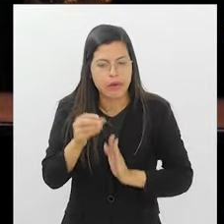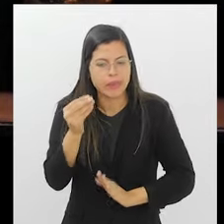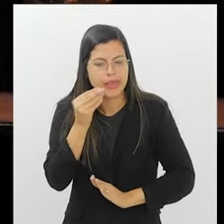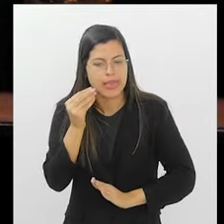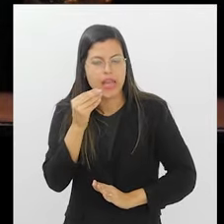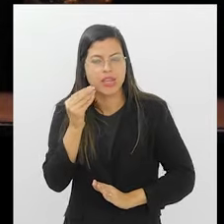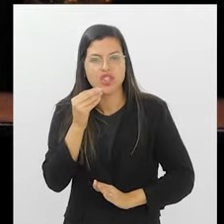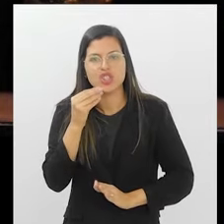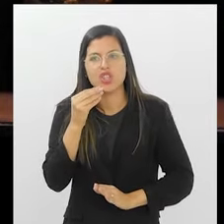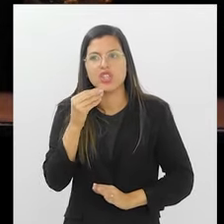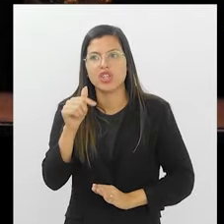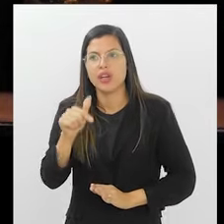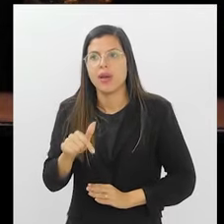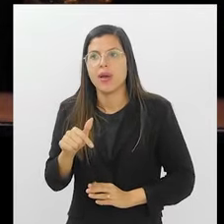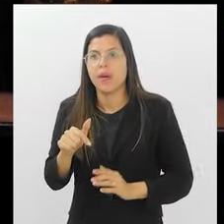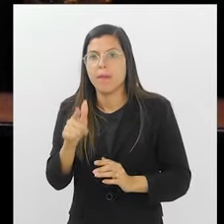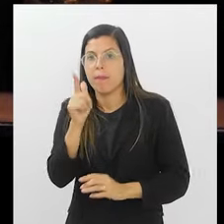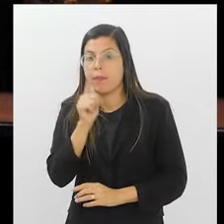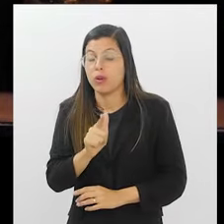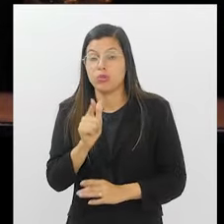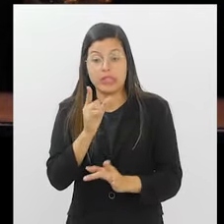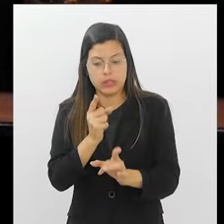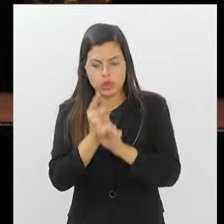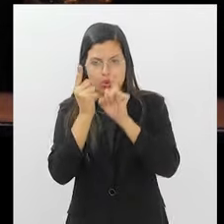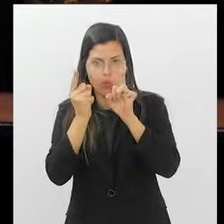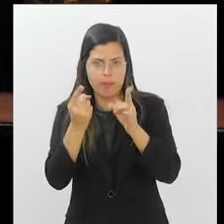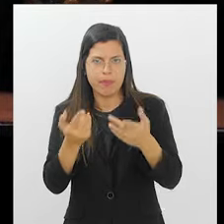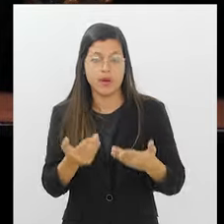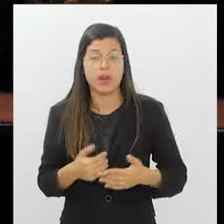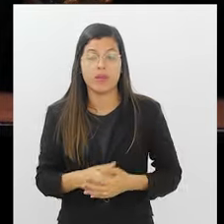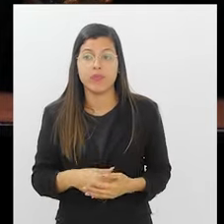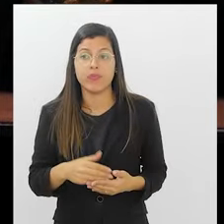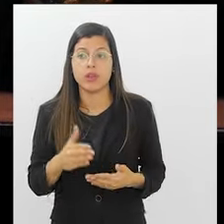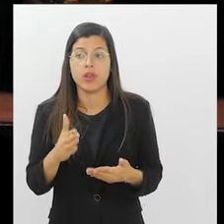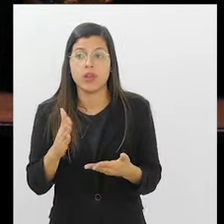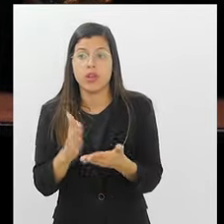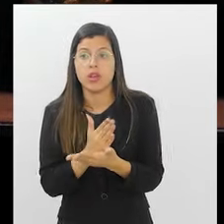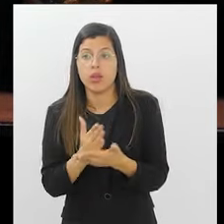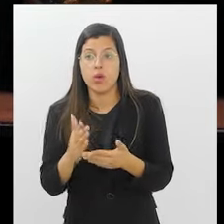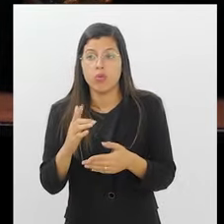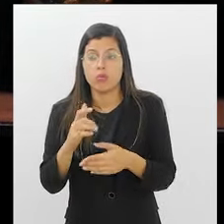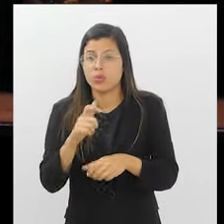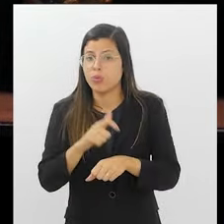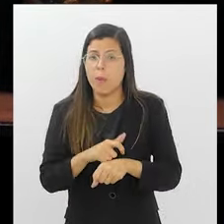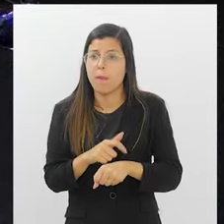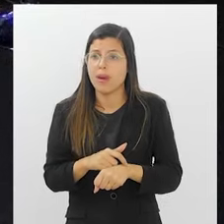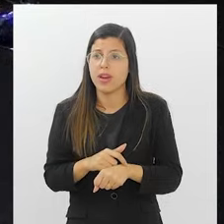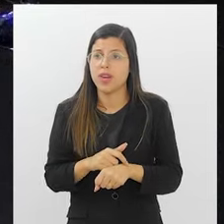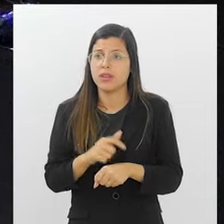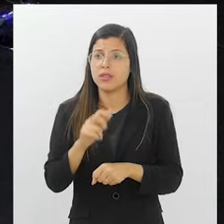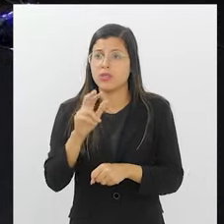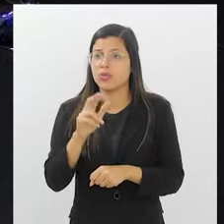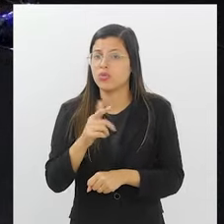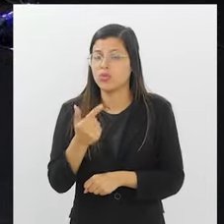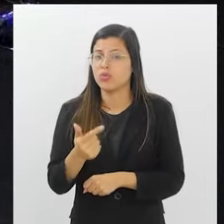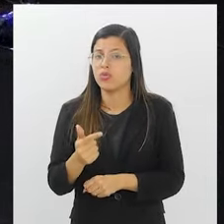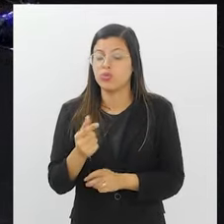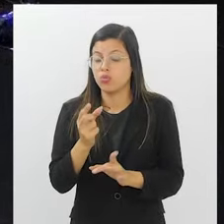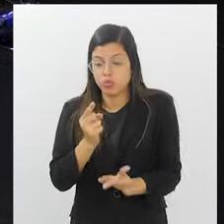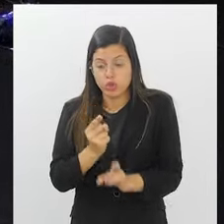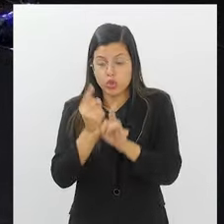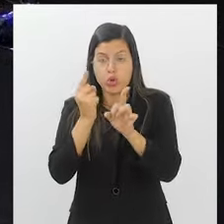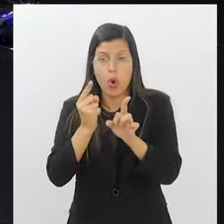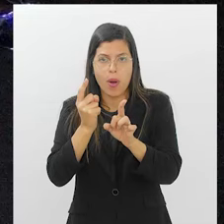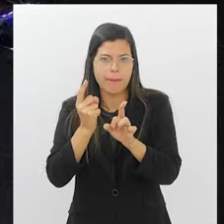para poder fechar esse diagnóstico. Em alguns momentos não se fecha a pontuação necessária, mas porque